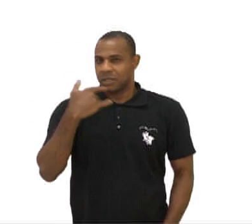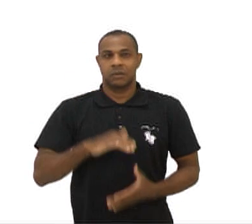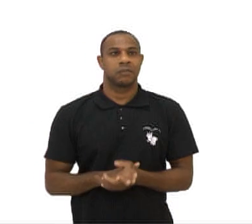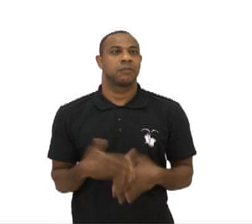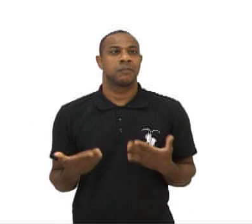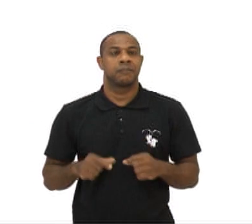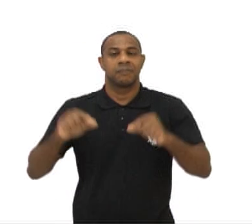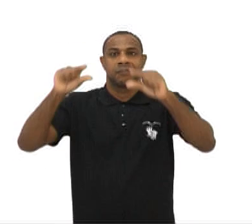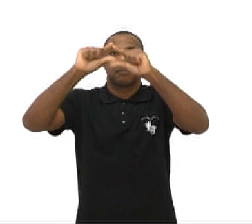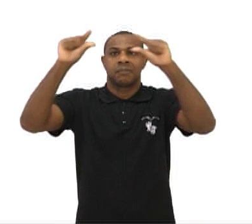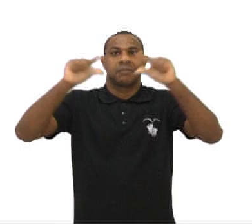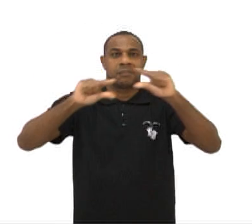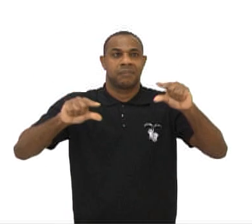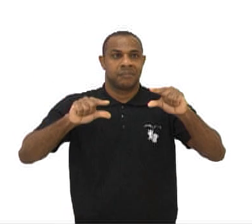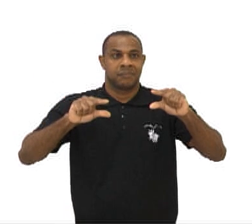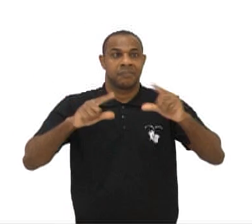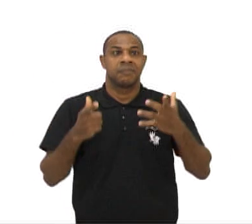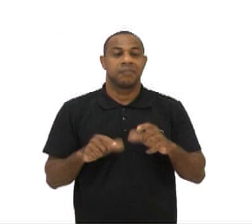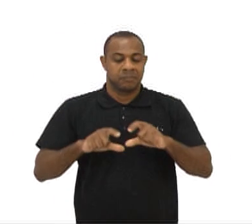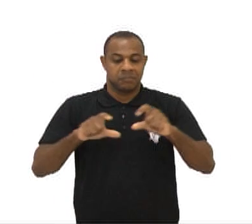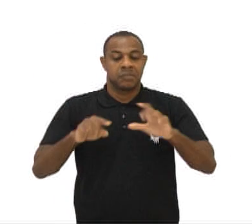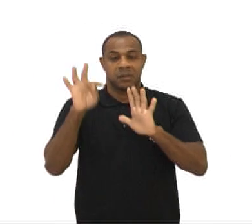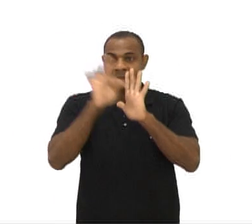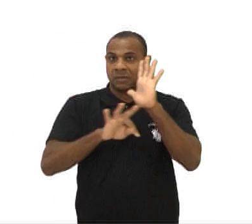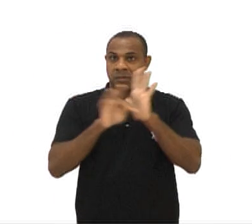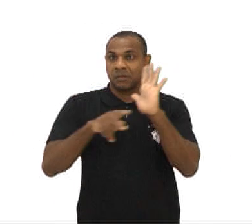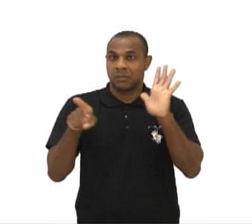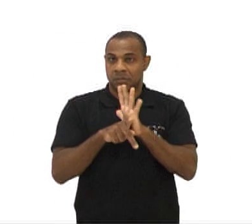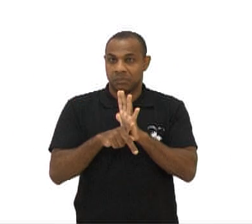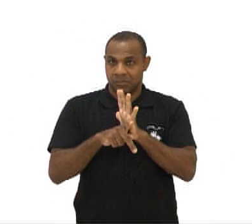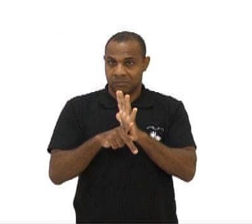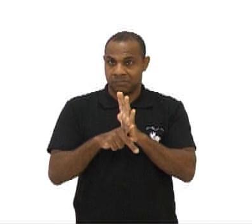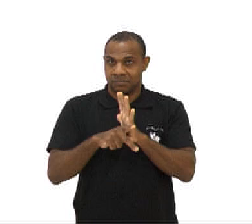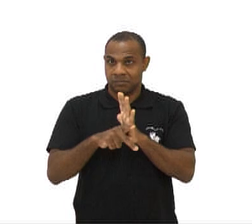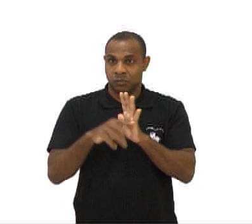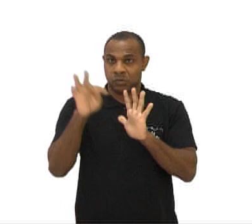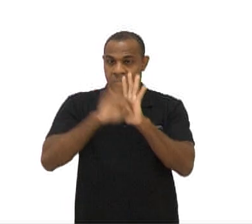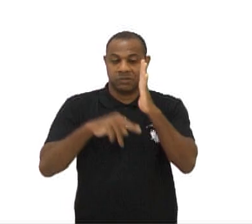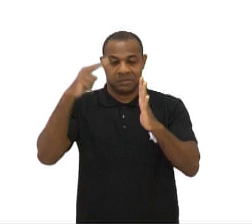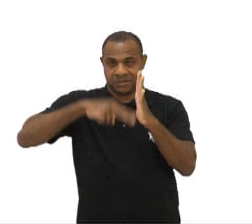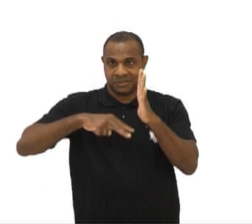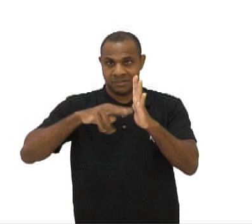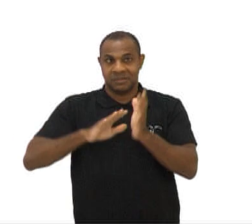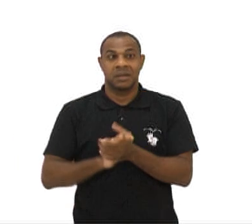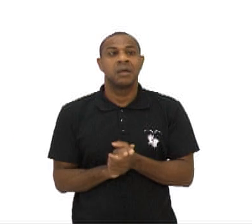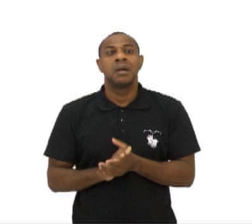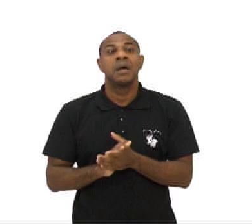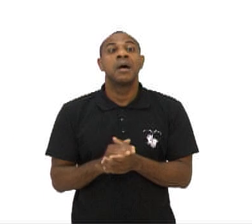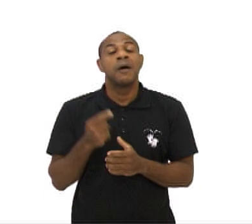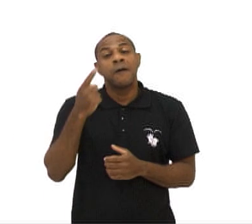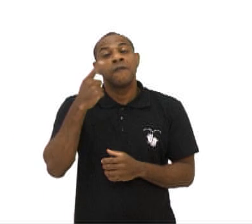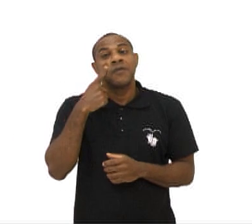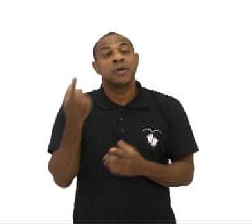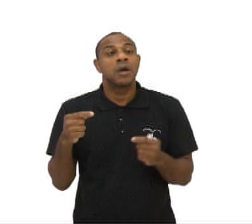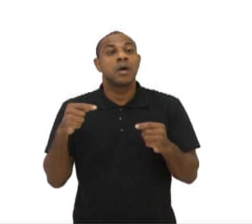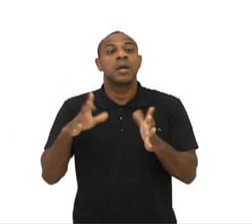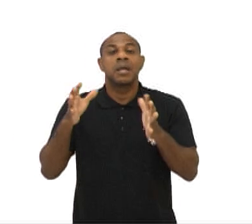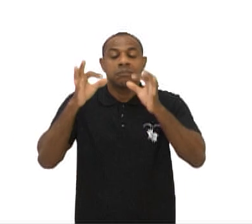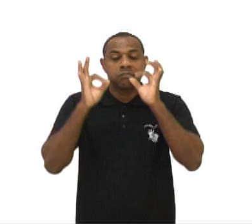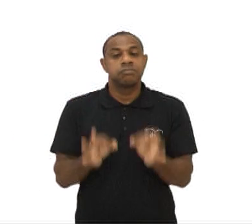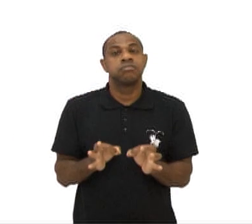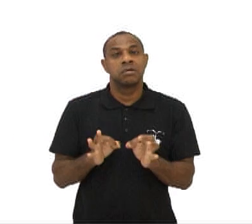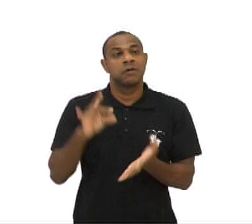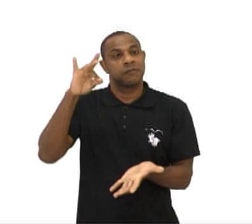frases acima são fragmentos do texto que acabamos de ler. Identifique se elas correspondem a fatos